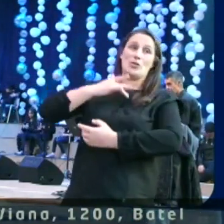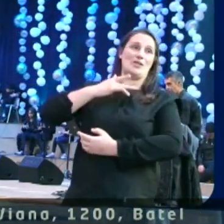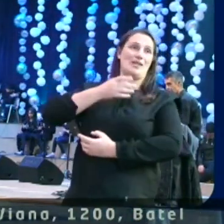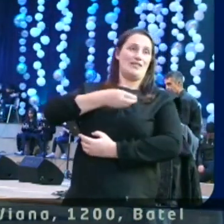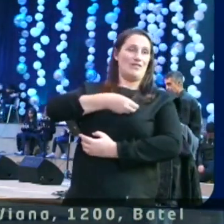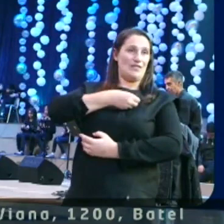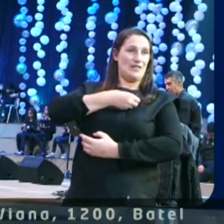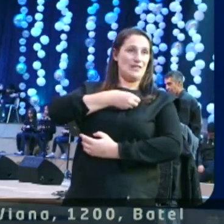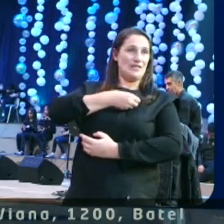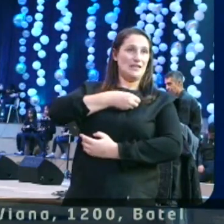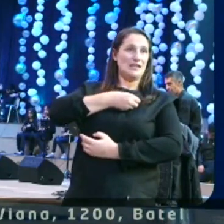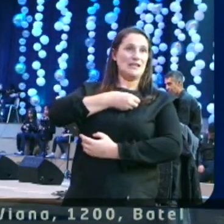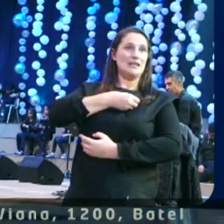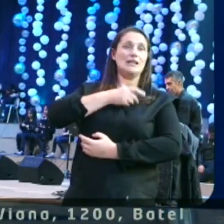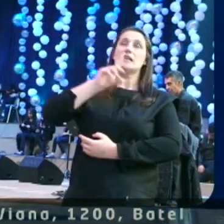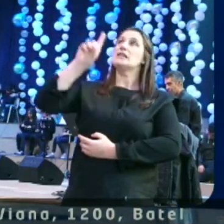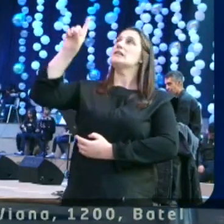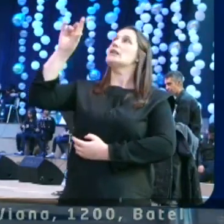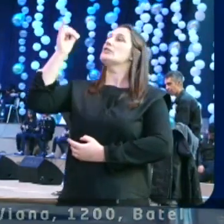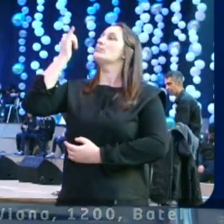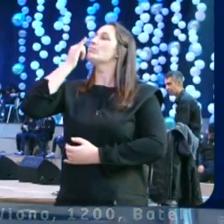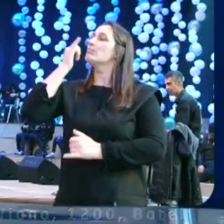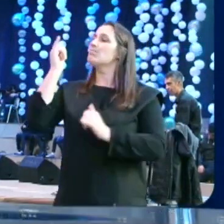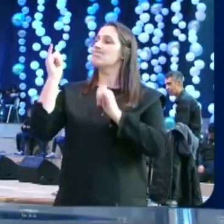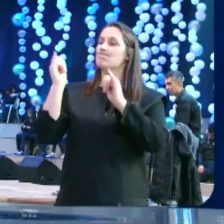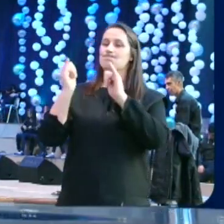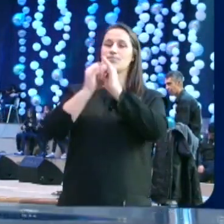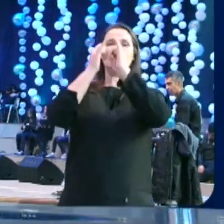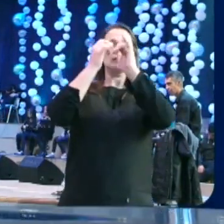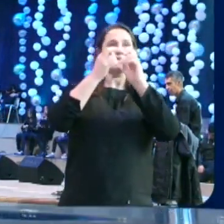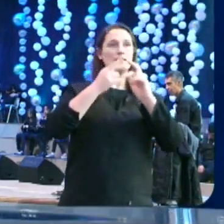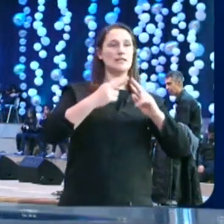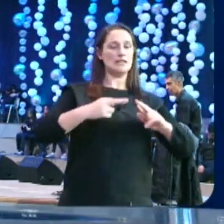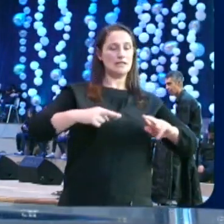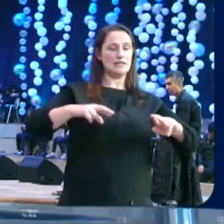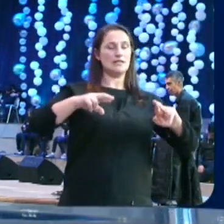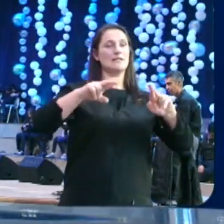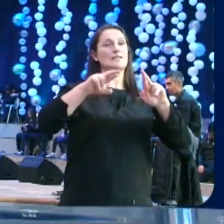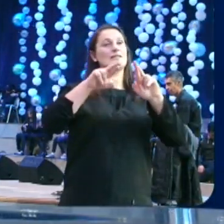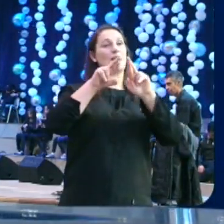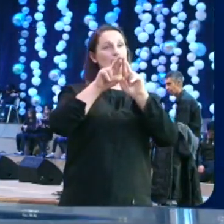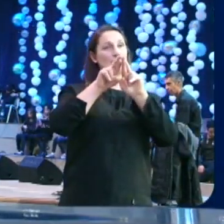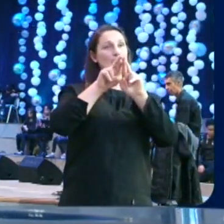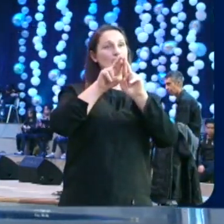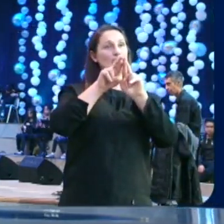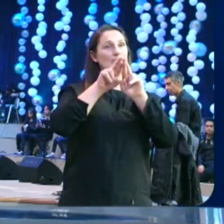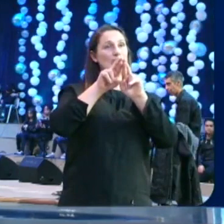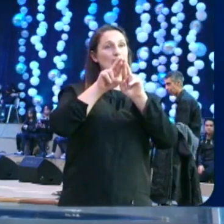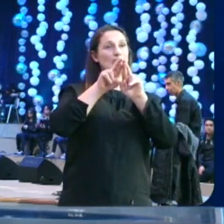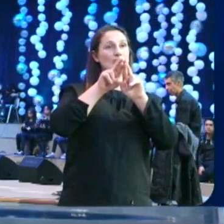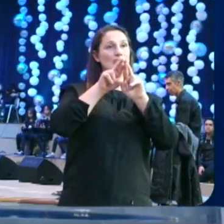vida, seremos perdoados, restaurados, seremos